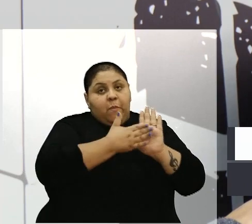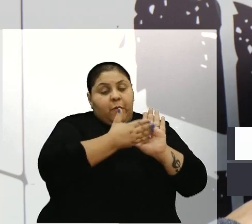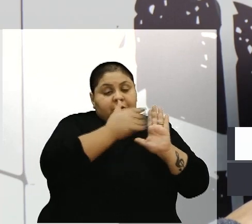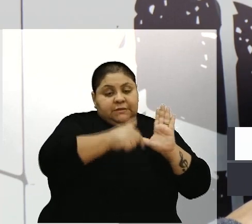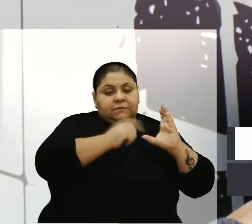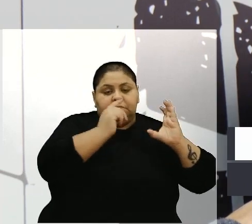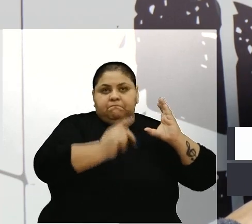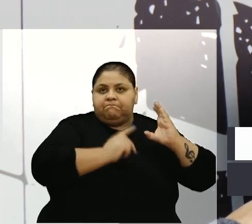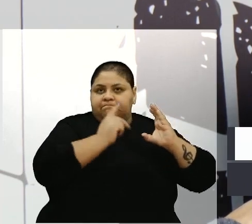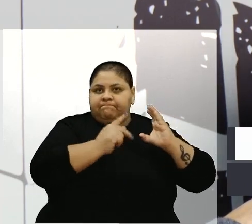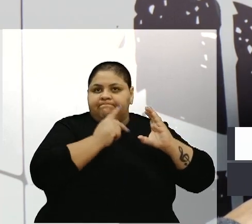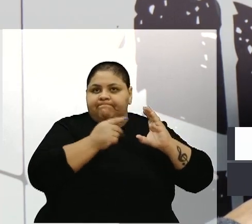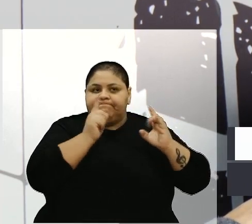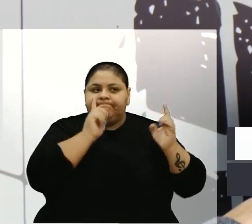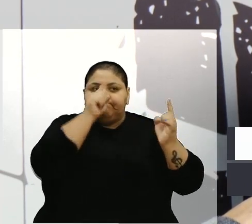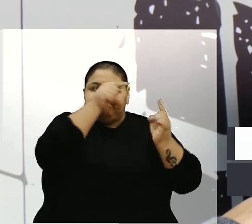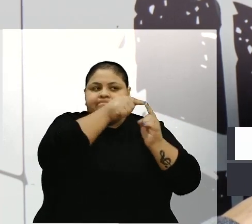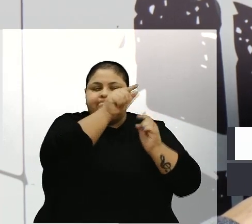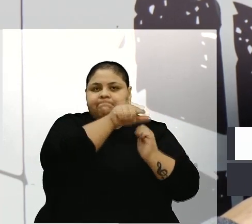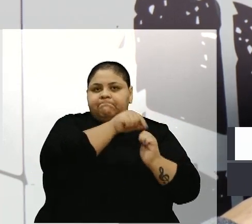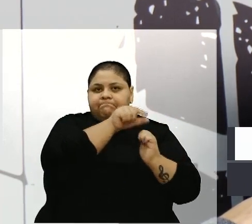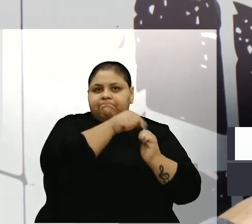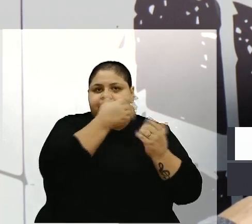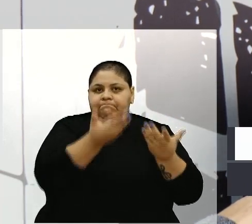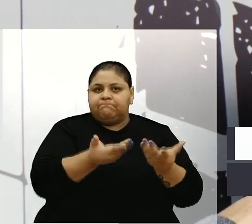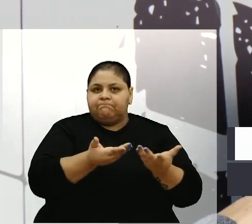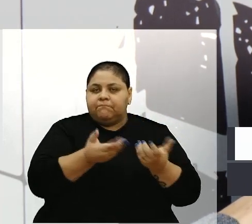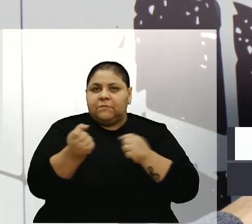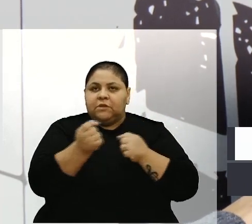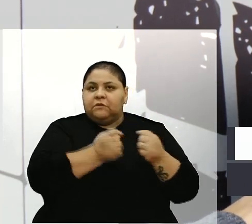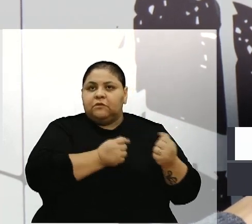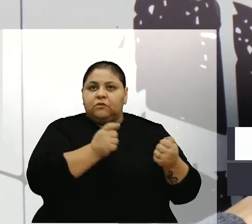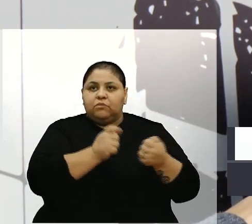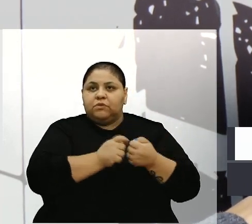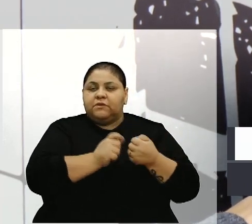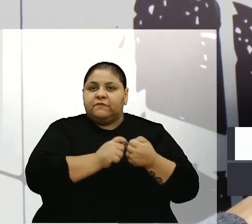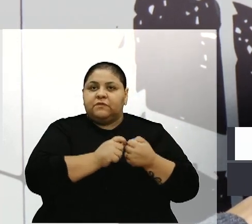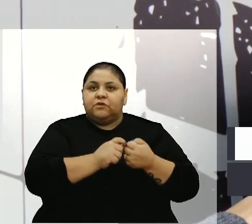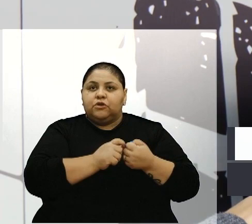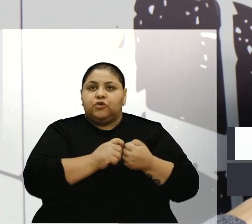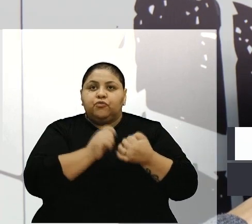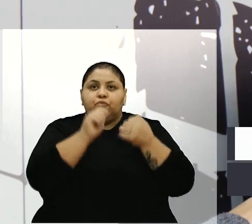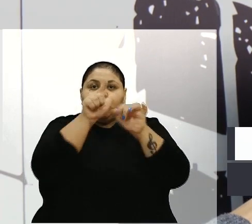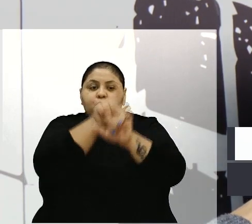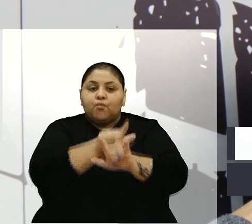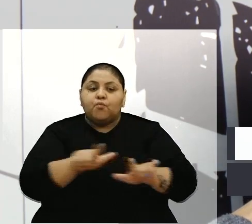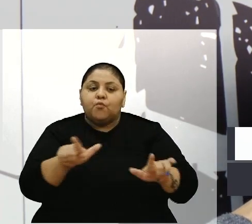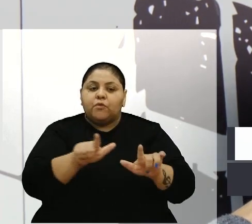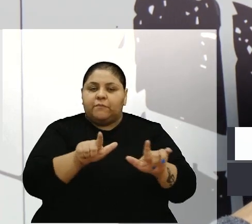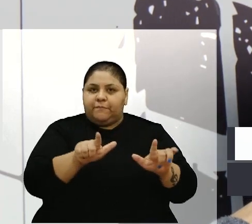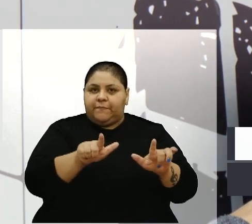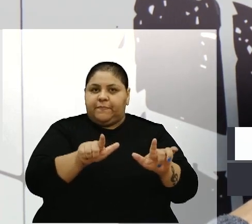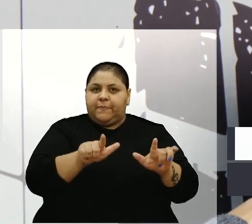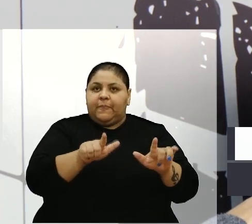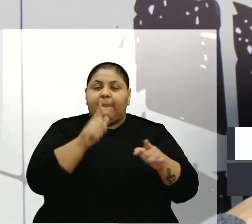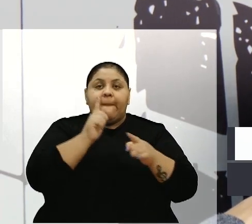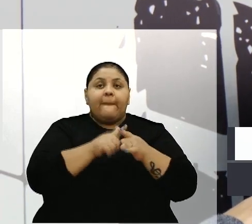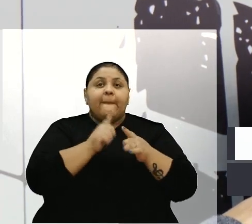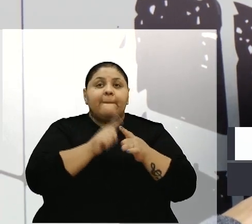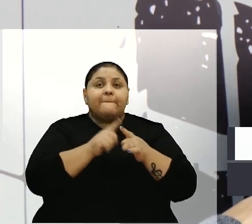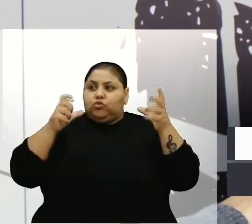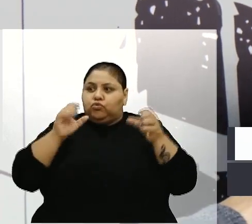Vereadores, uma ideia de uma empresa, enfim, que vai poder fazer esse tratamento de resíduos de enchente. Porque os resíduos são